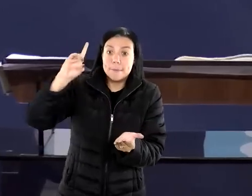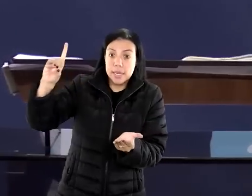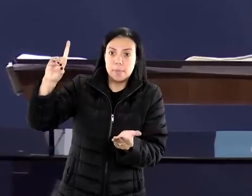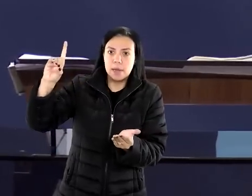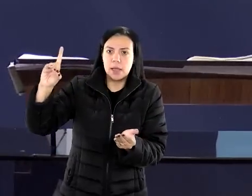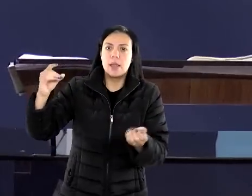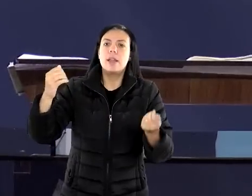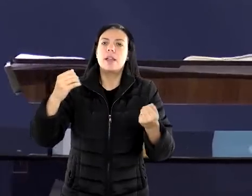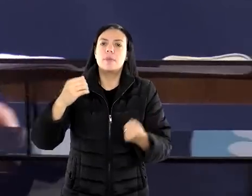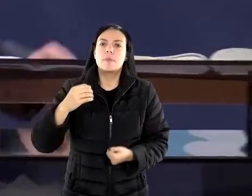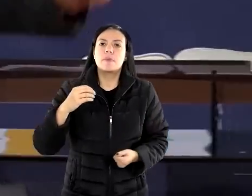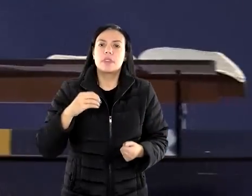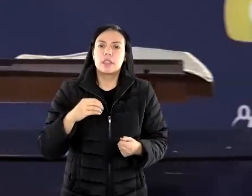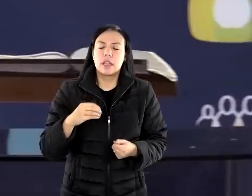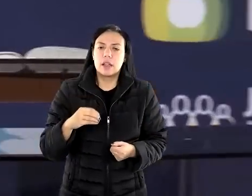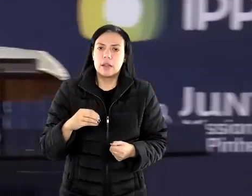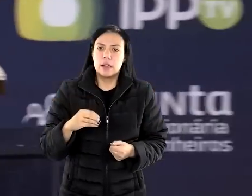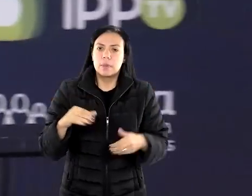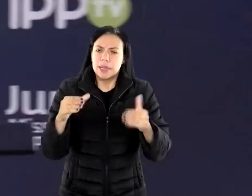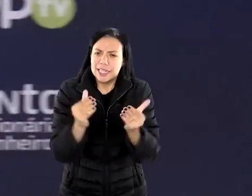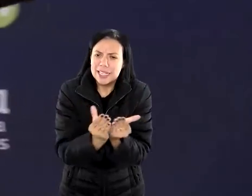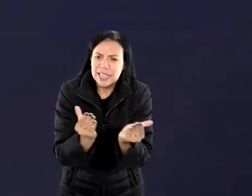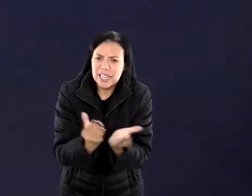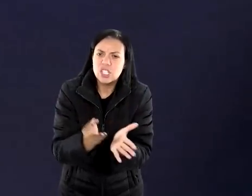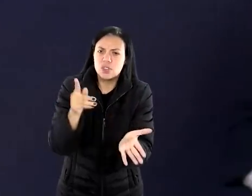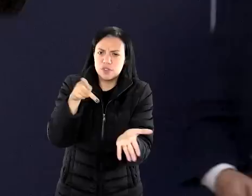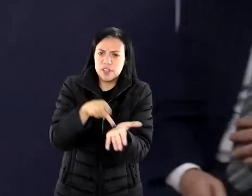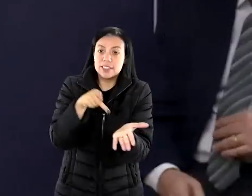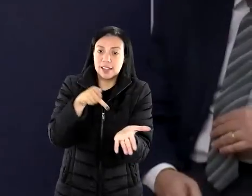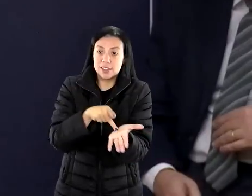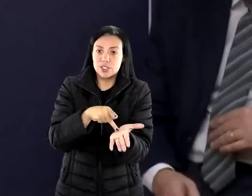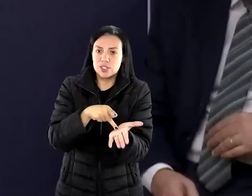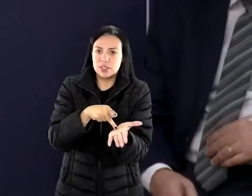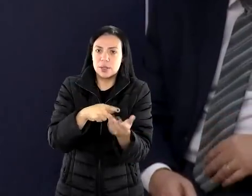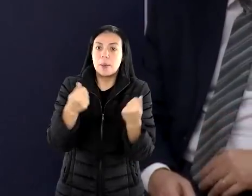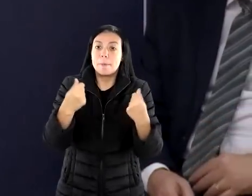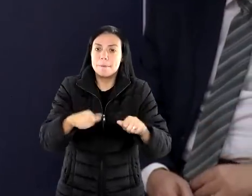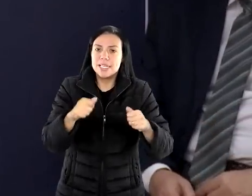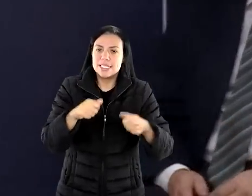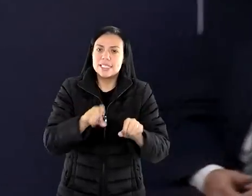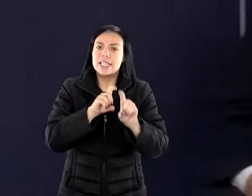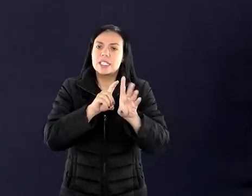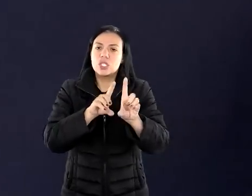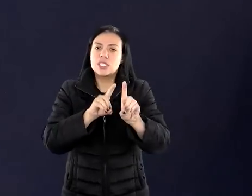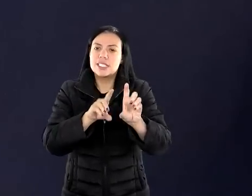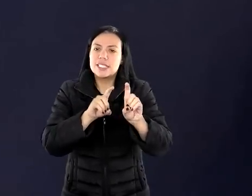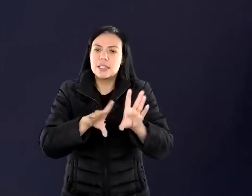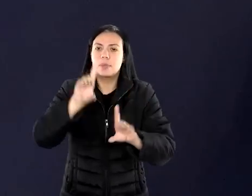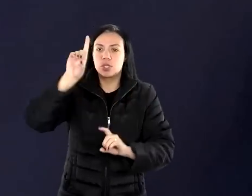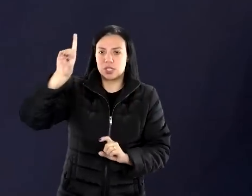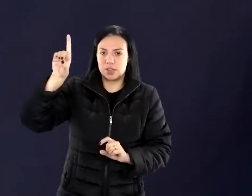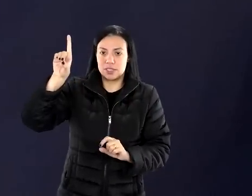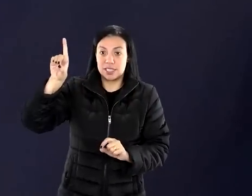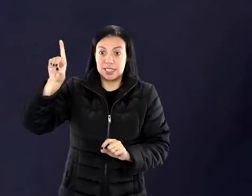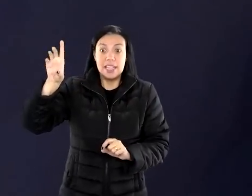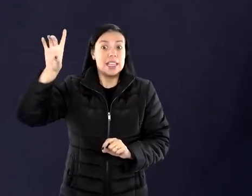para ser crente, para ser membro da igreja, primeiro você precisa ser discípulo. E Jesus diz: